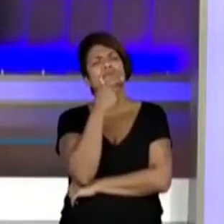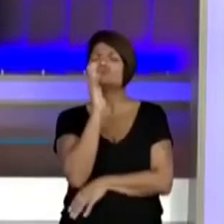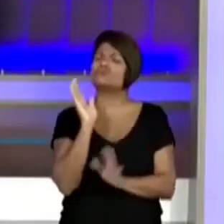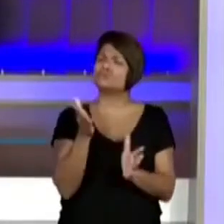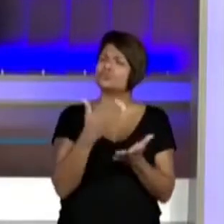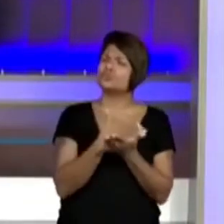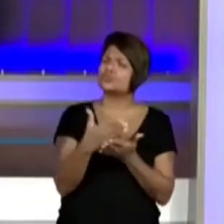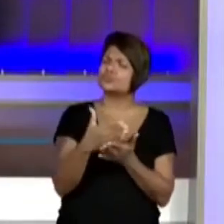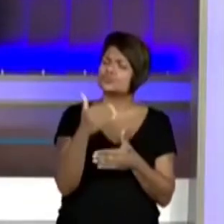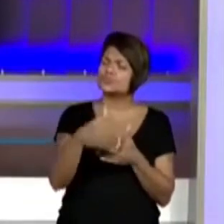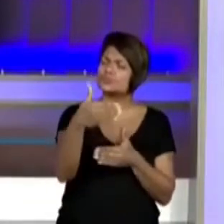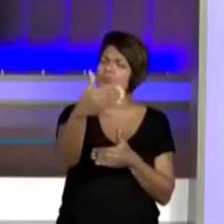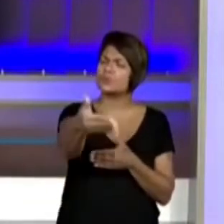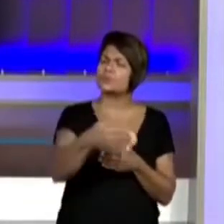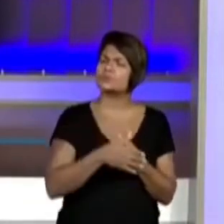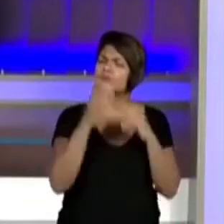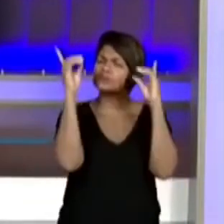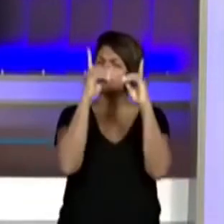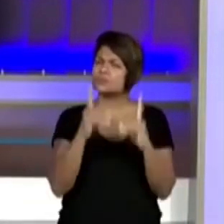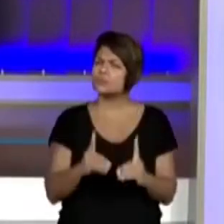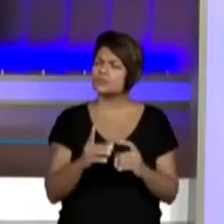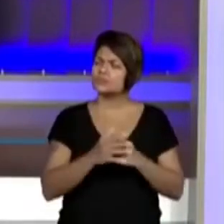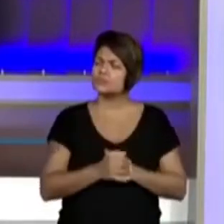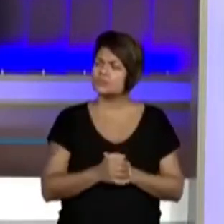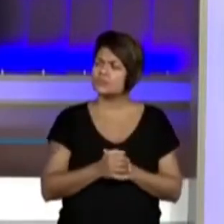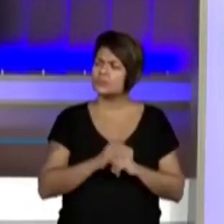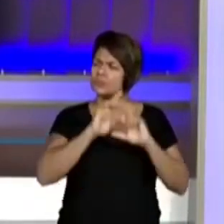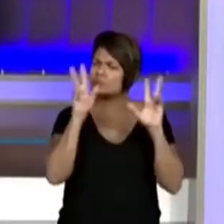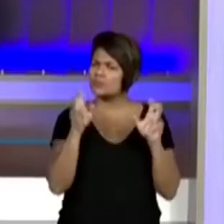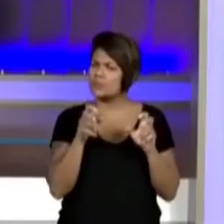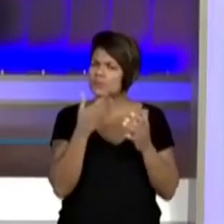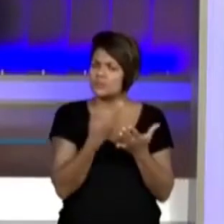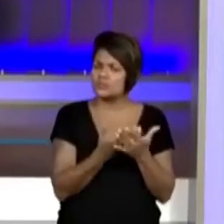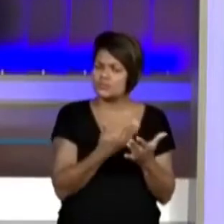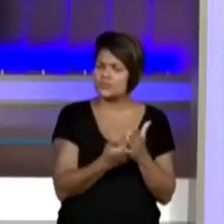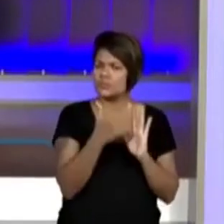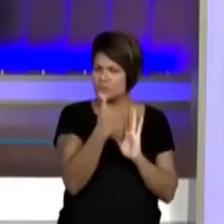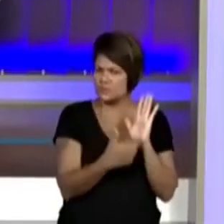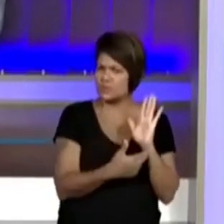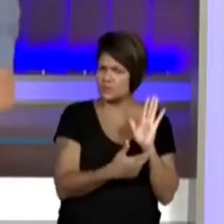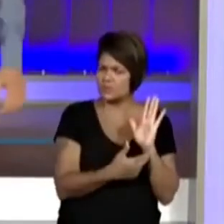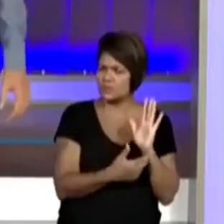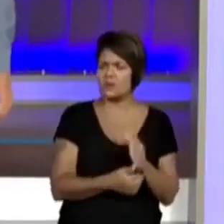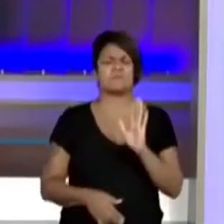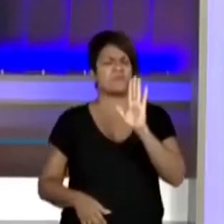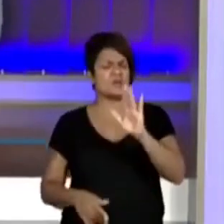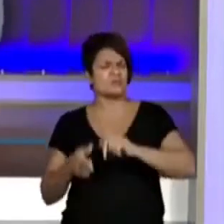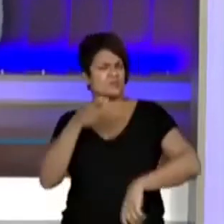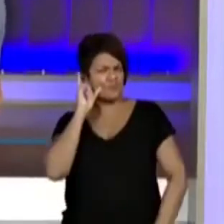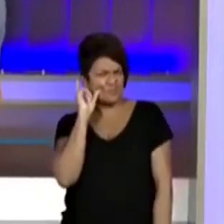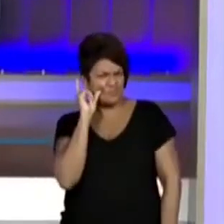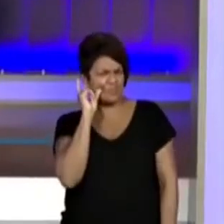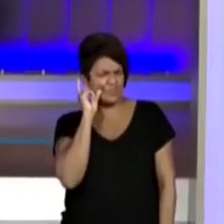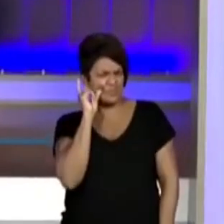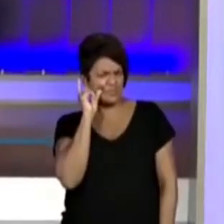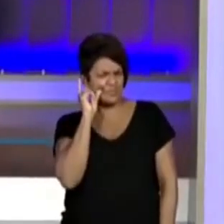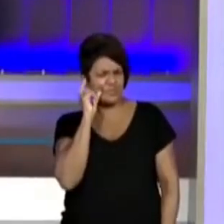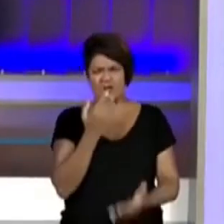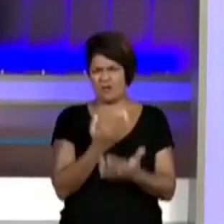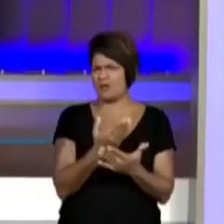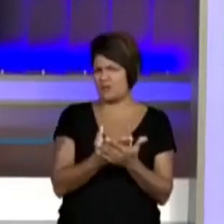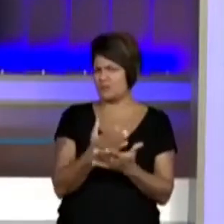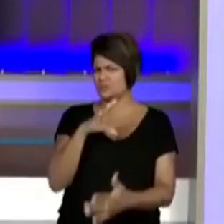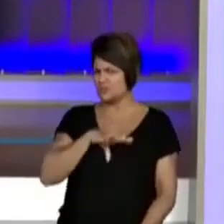sequência didática e você falou que nós falaríamos e estudaríamos as receitas. Mas ontem, nossa aula de